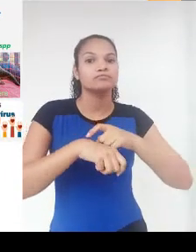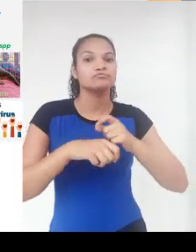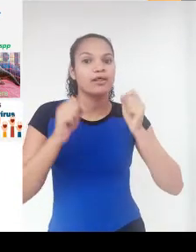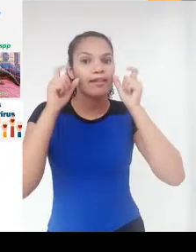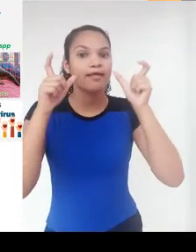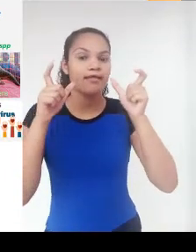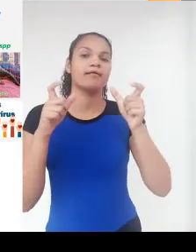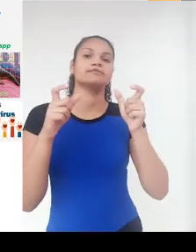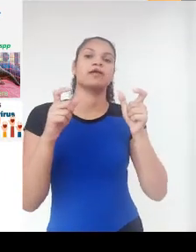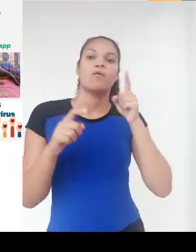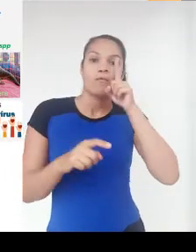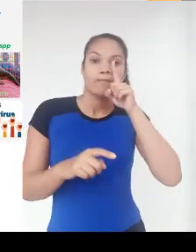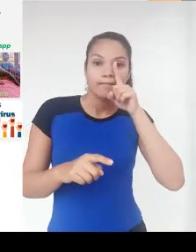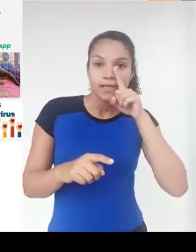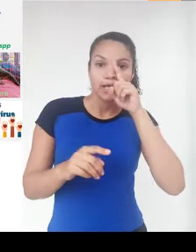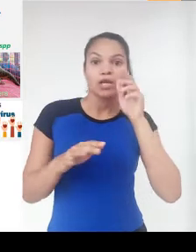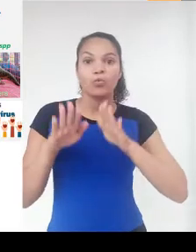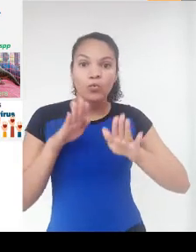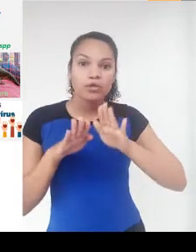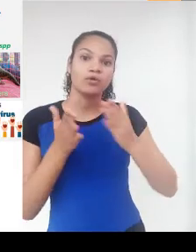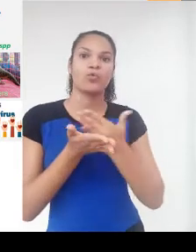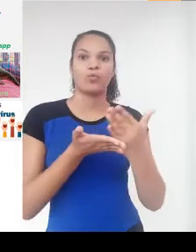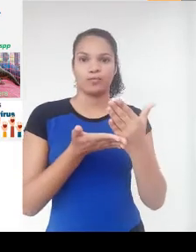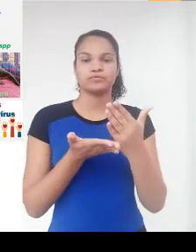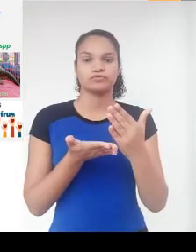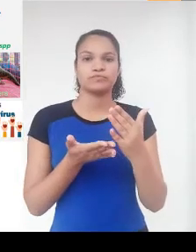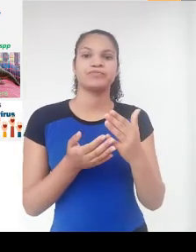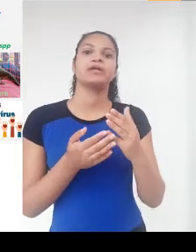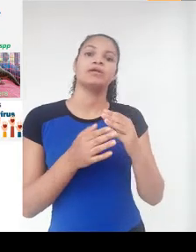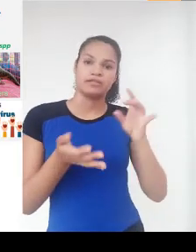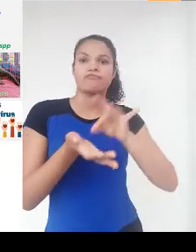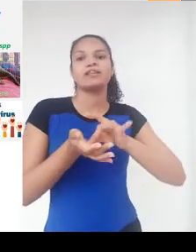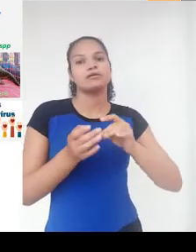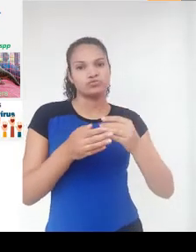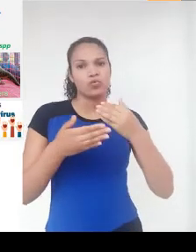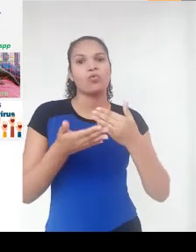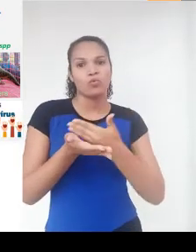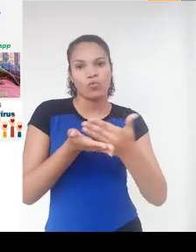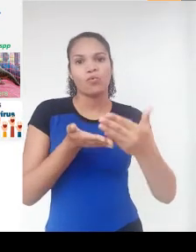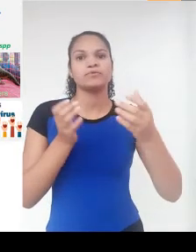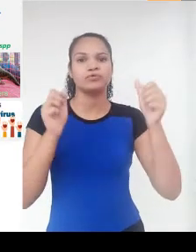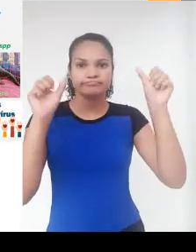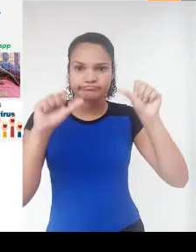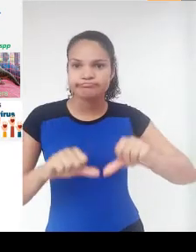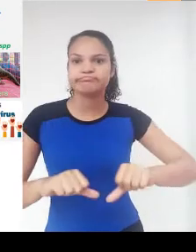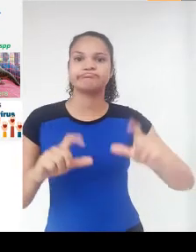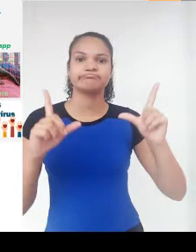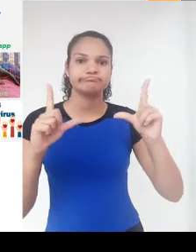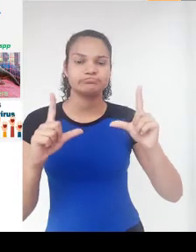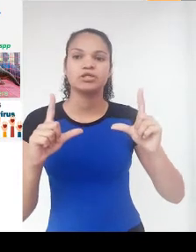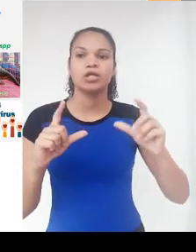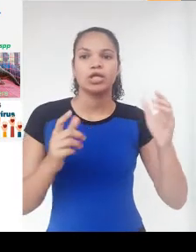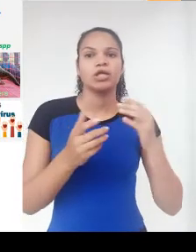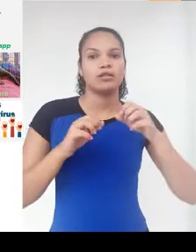os cuidados, é realmente um sinal de alerta. A coisa complicou, ela avançou a doença para mais de 115 países, e em